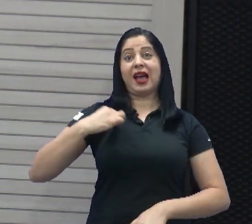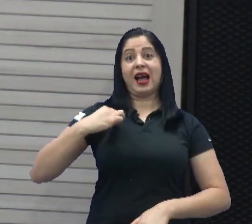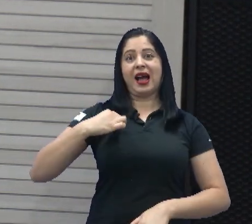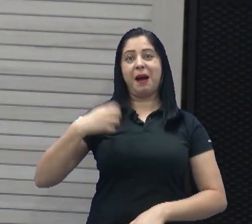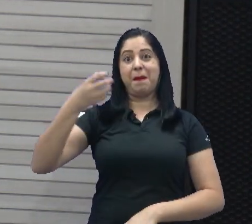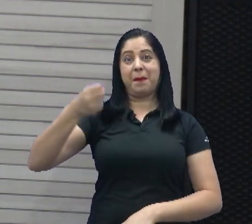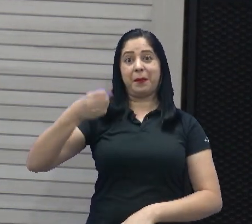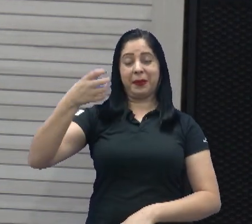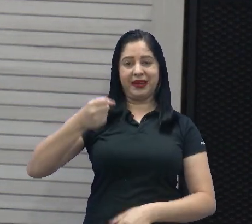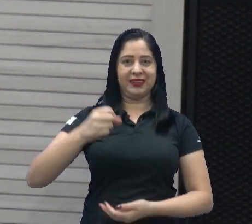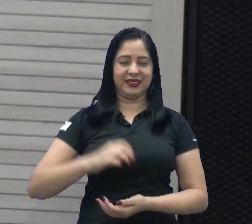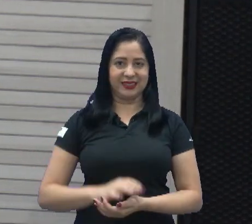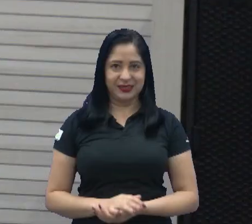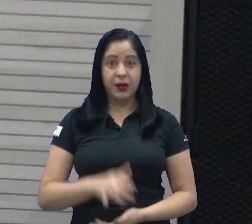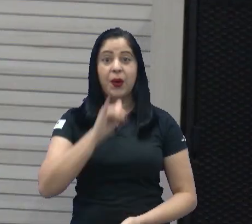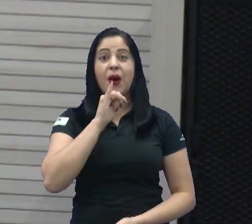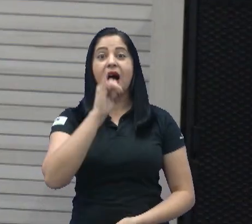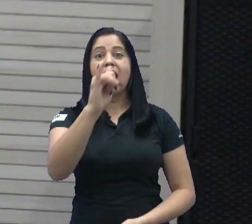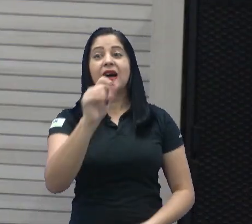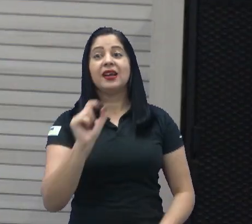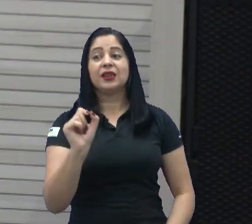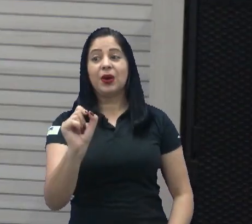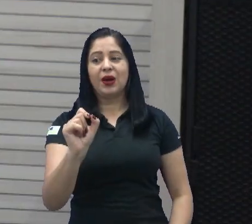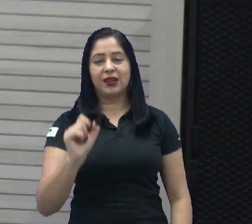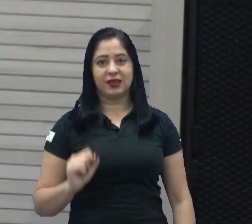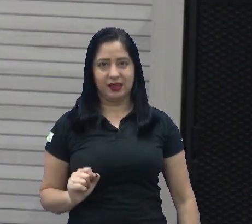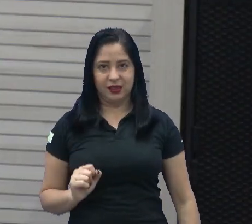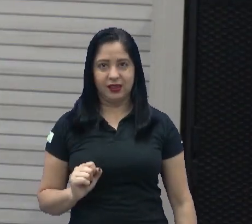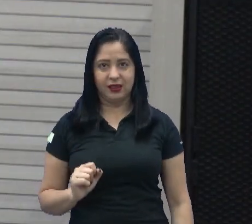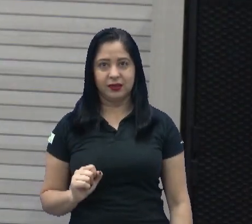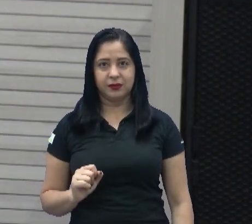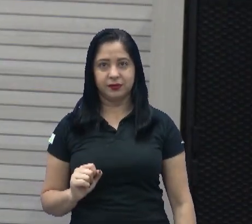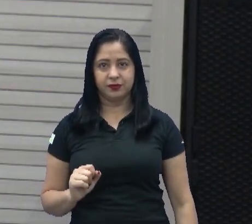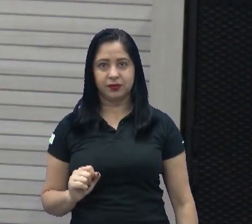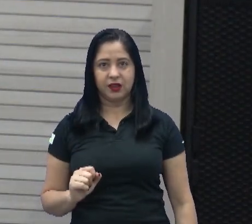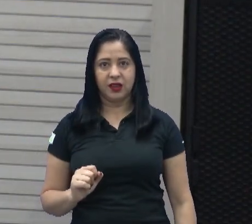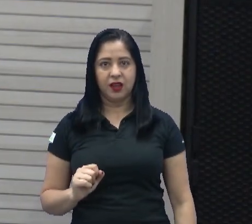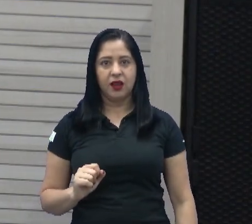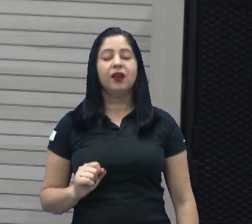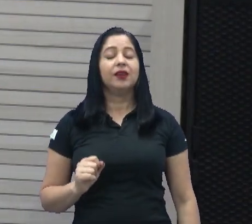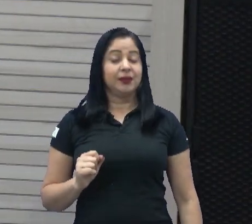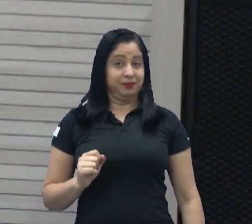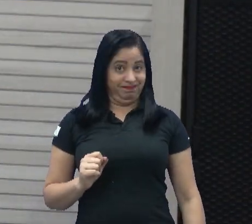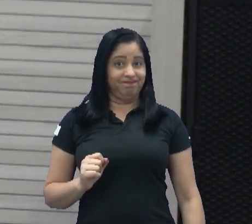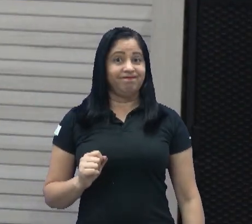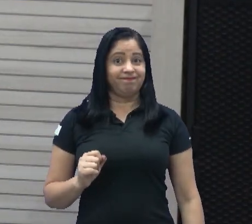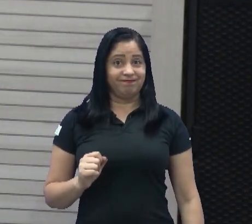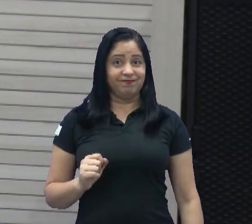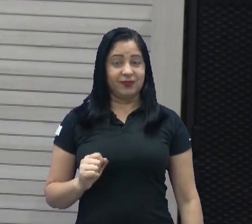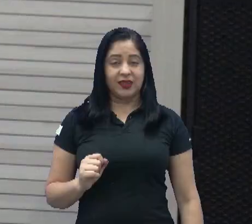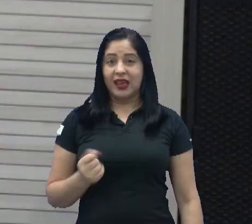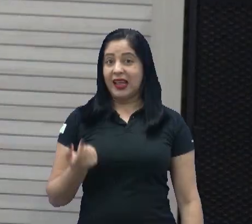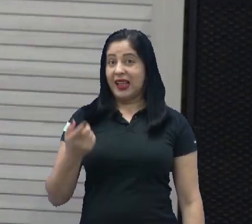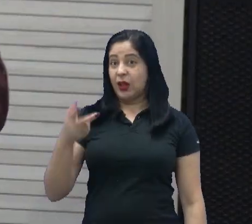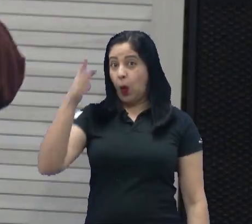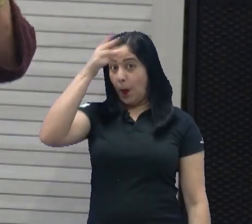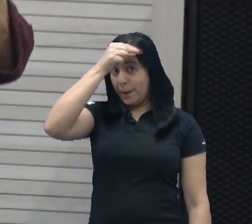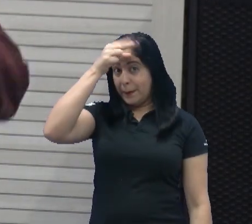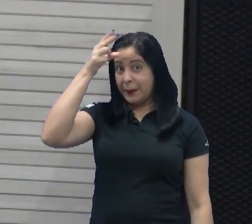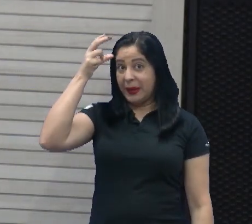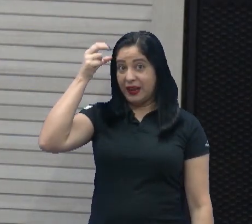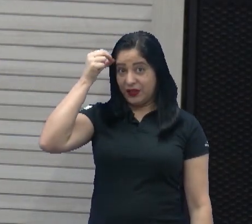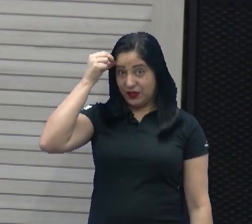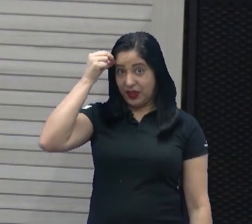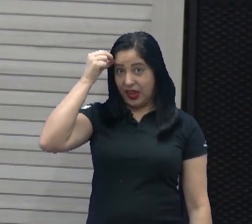Quero dizer para vocês que, quando interessava para o governo, no gatilho, veio escrito